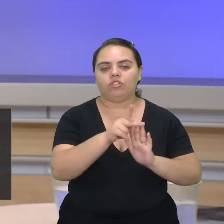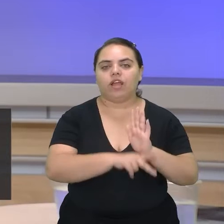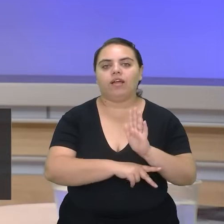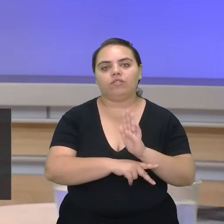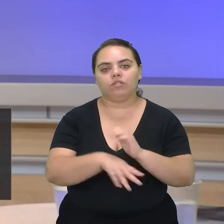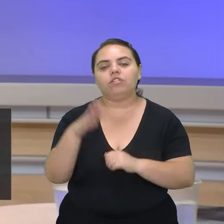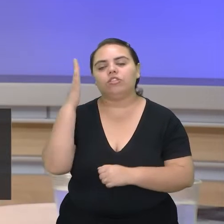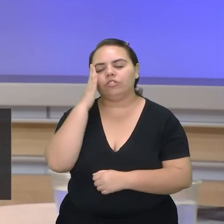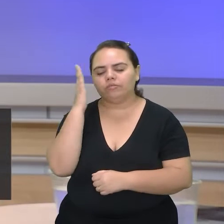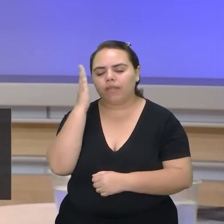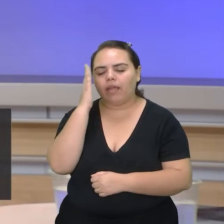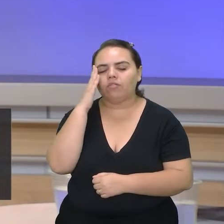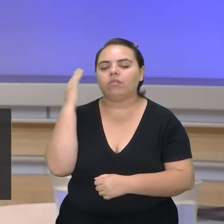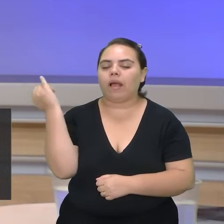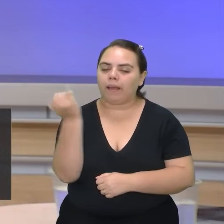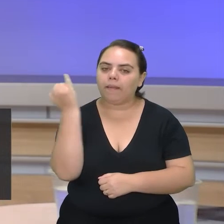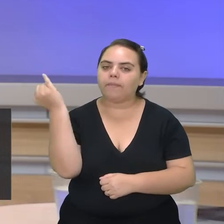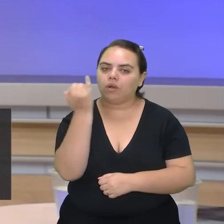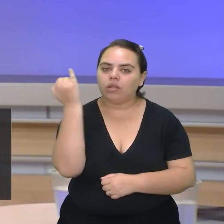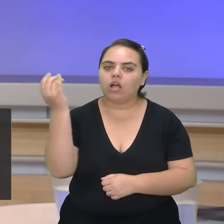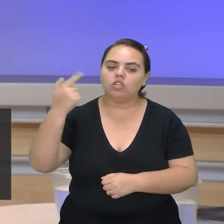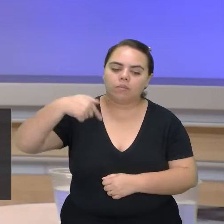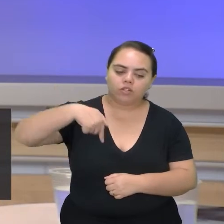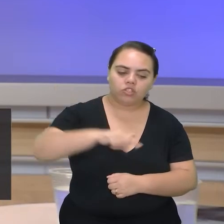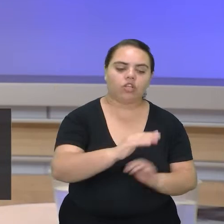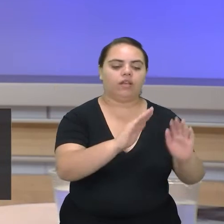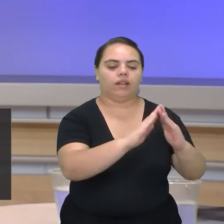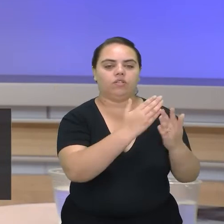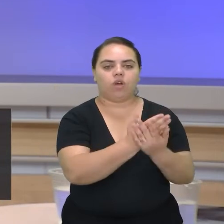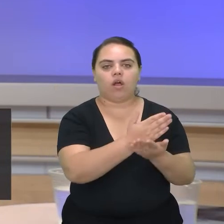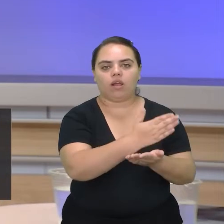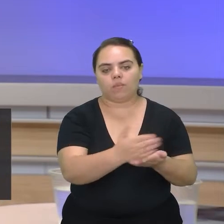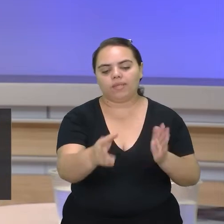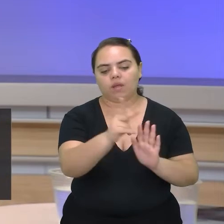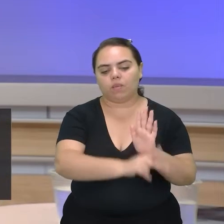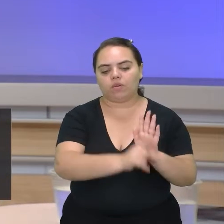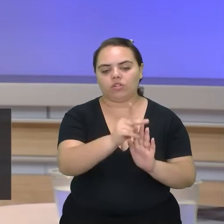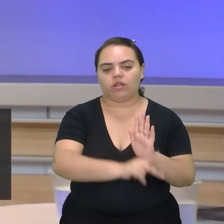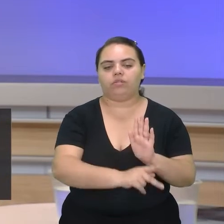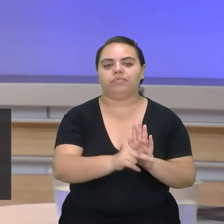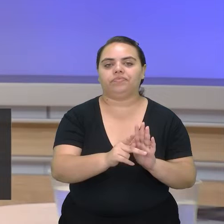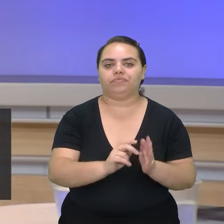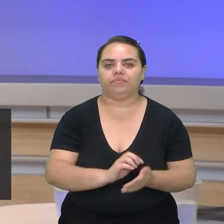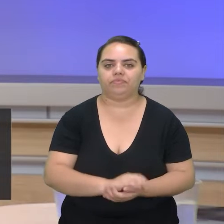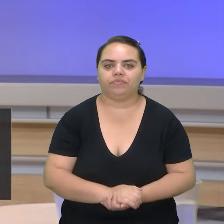considera como relevante para poder ir à escola e iniciar o projeto.